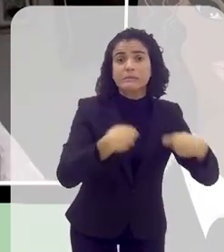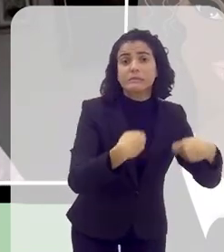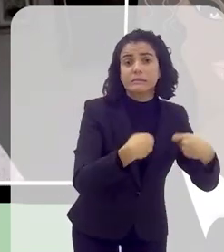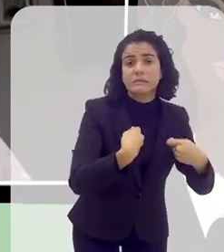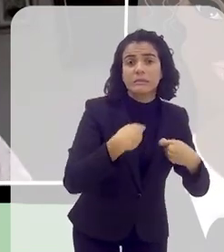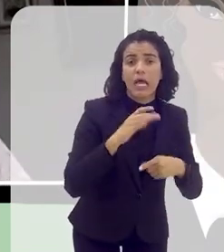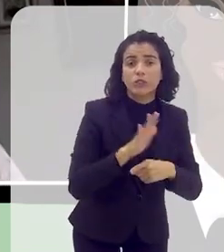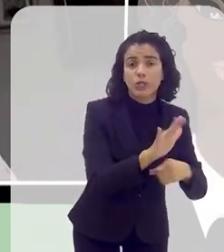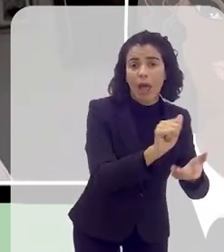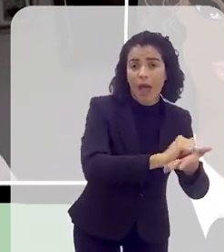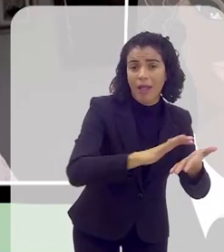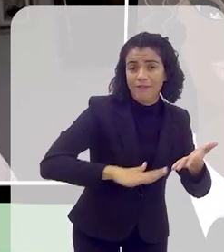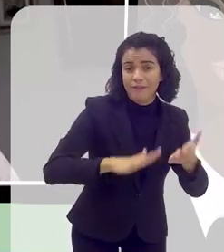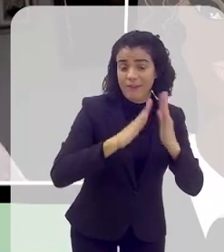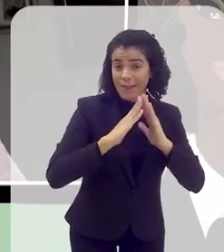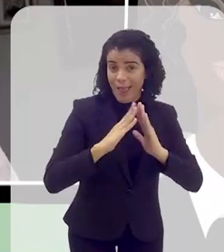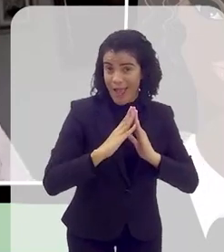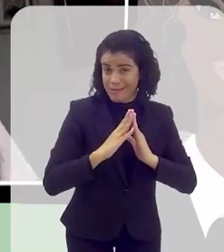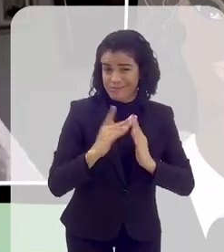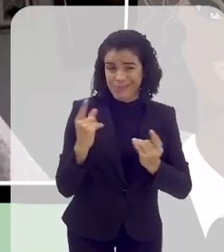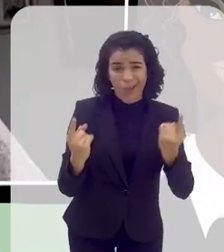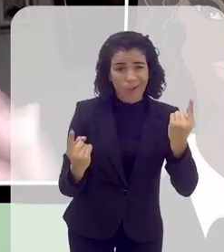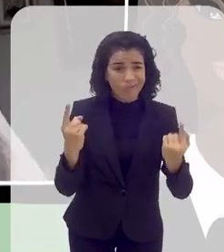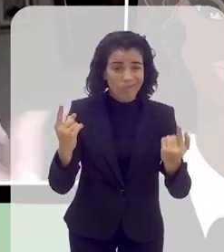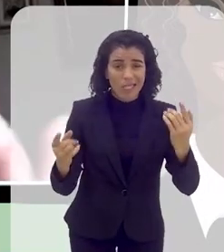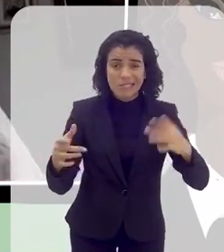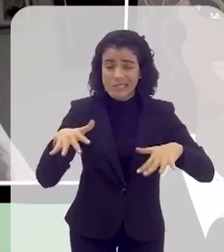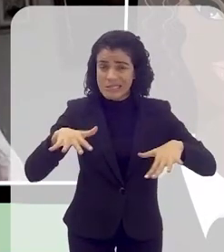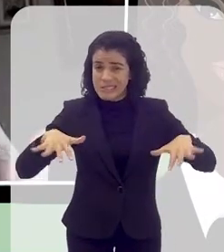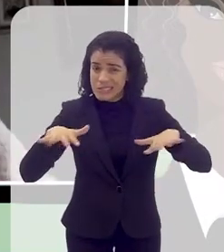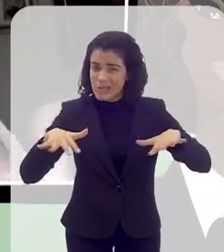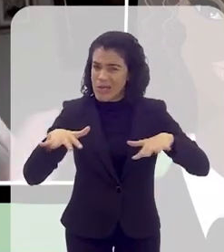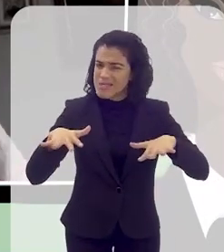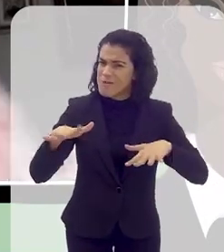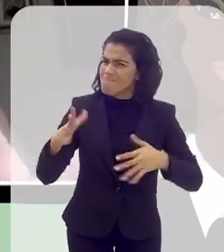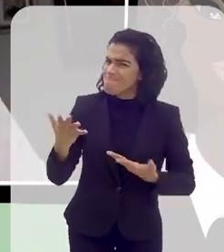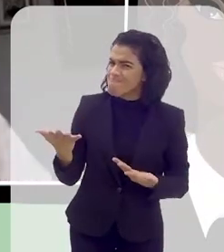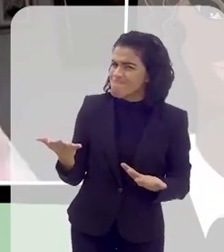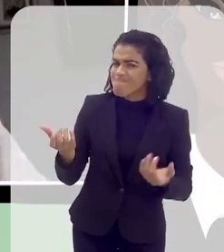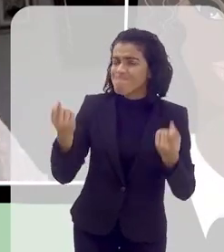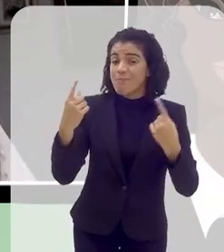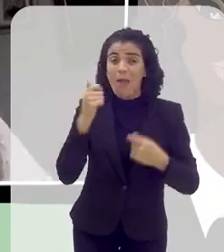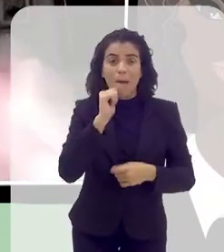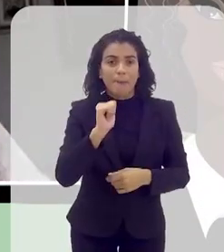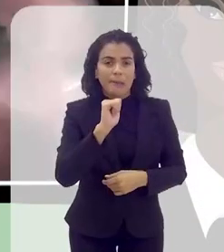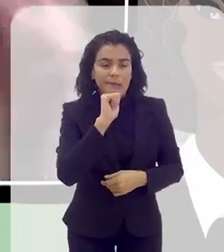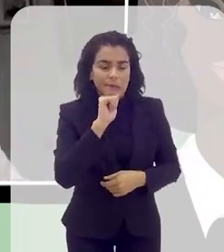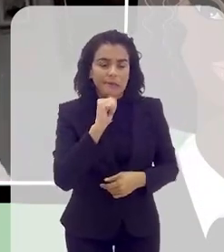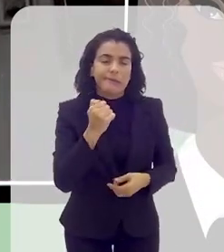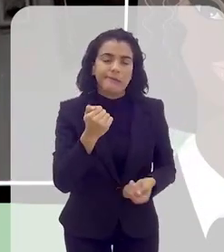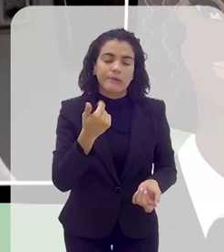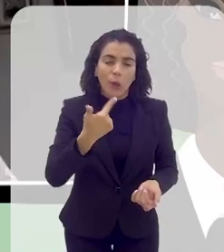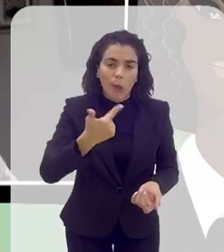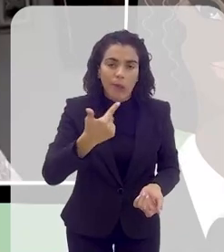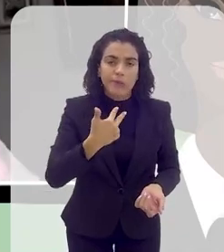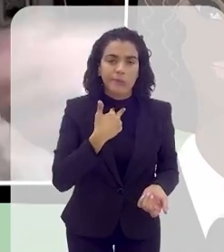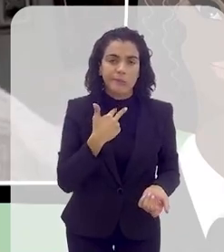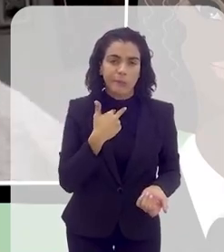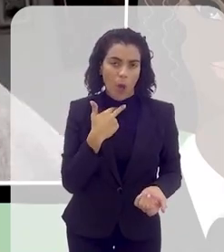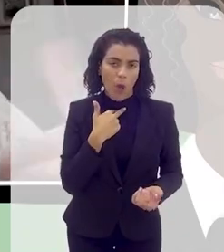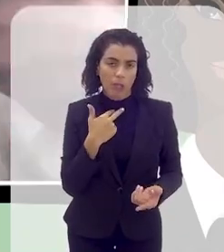deve ajudar a fazer o dever de casa. Então, são situações que a gente se coloca no dia a dia. A madrasta não